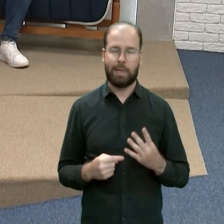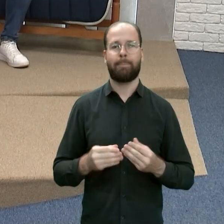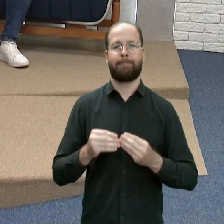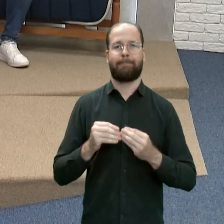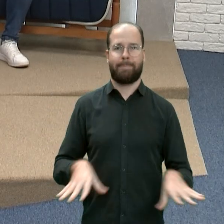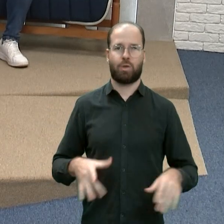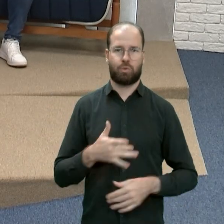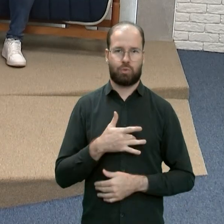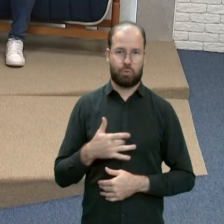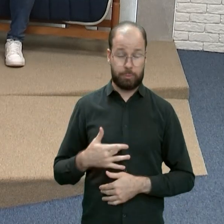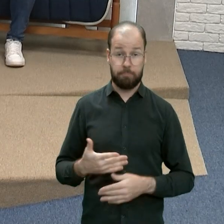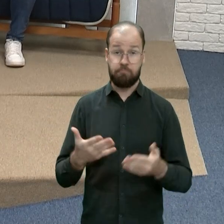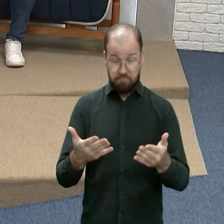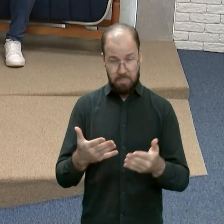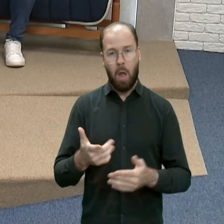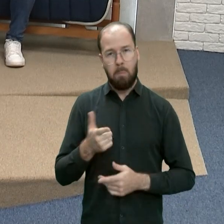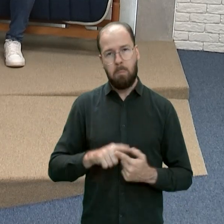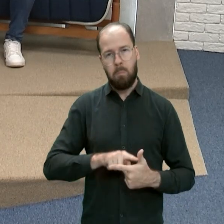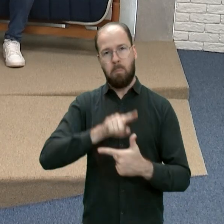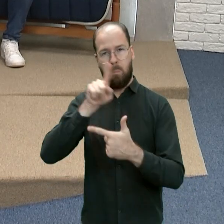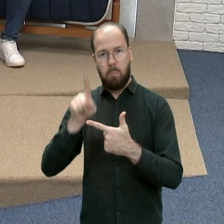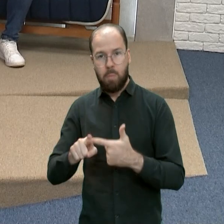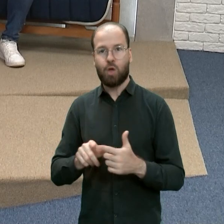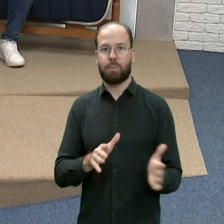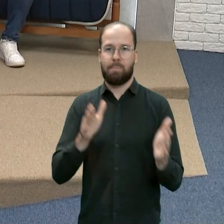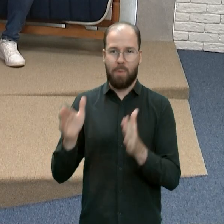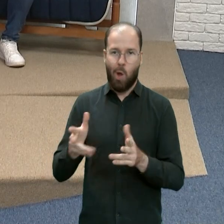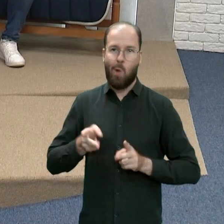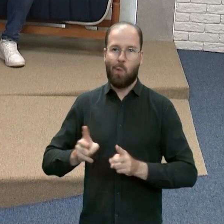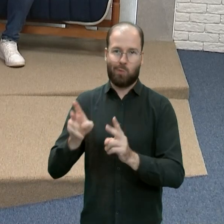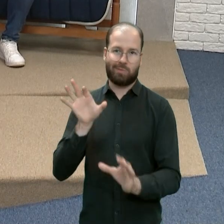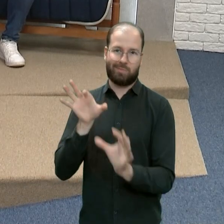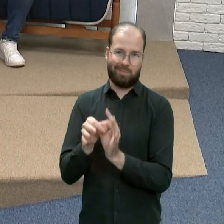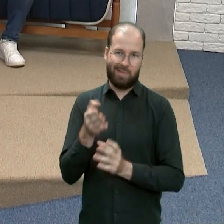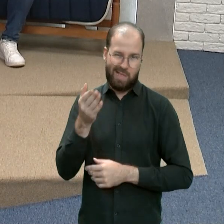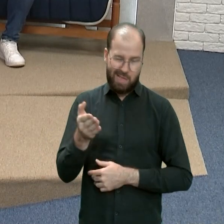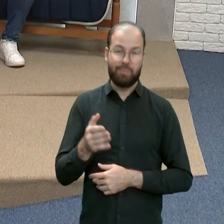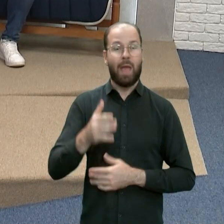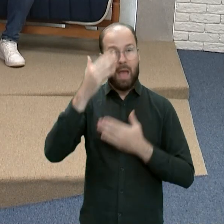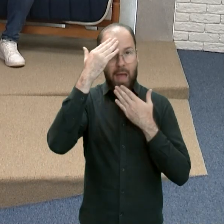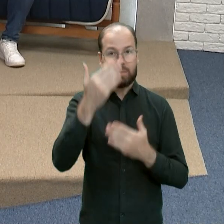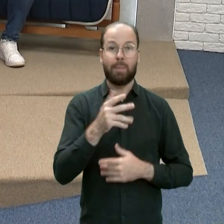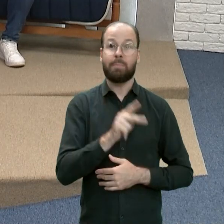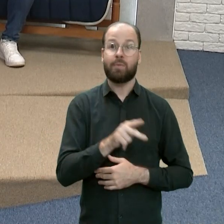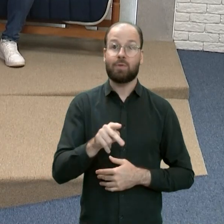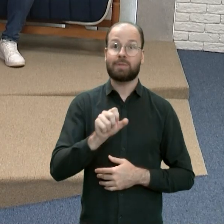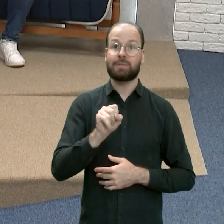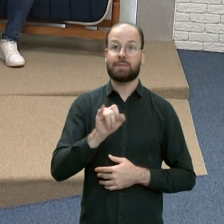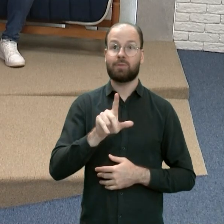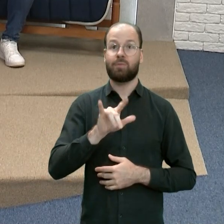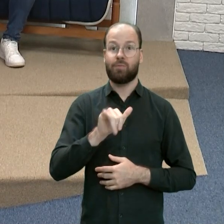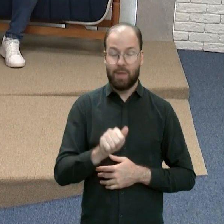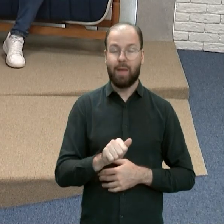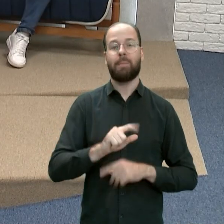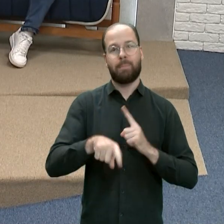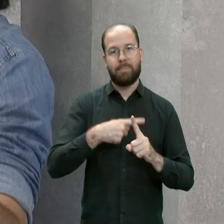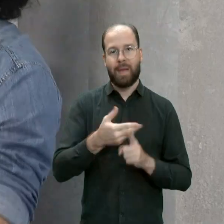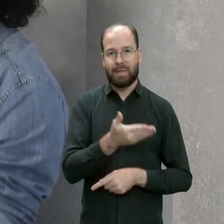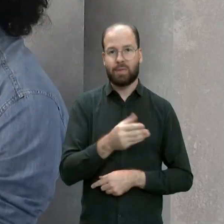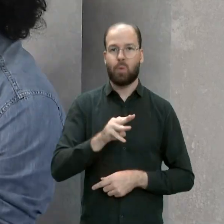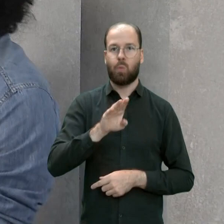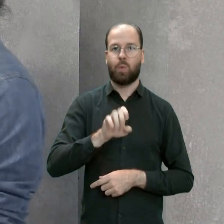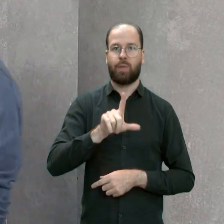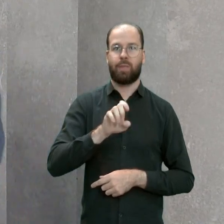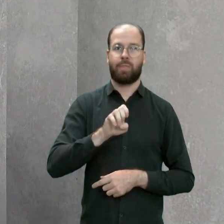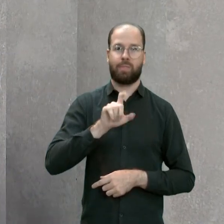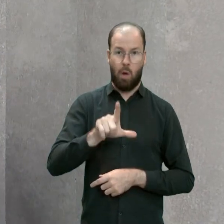mais sobre o laboratório voador no próximo bloco. Quero aqui agradecer a Silvia, também o professor Wendel. E vocês não saiam daí, porque a